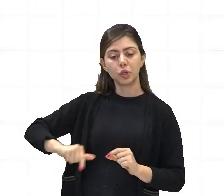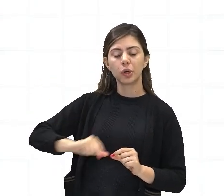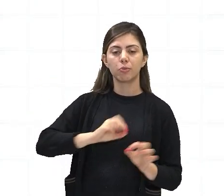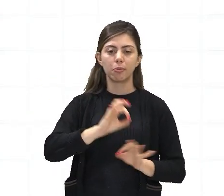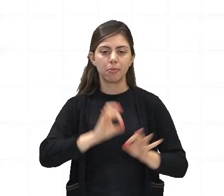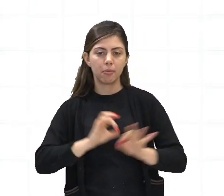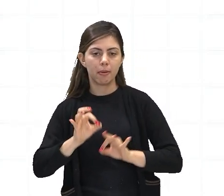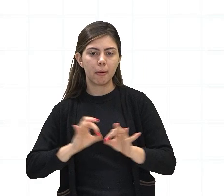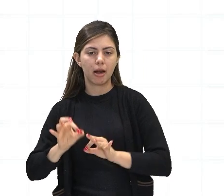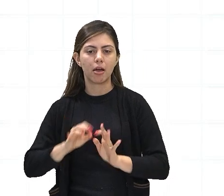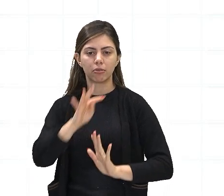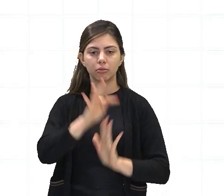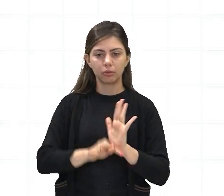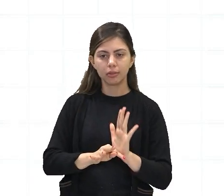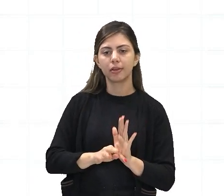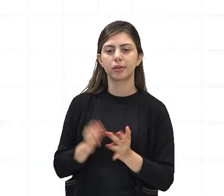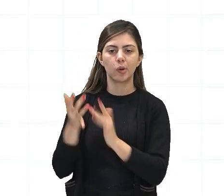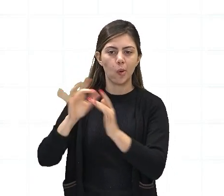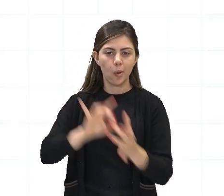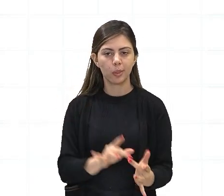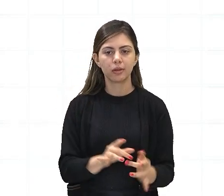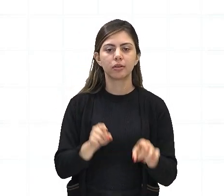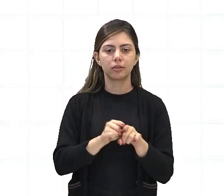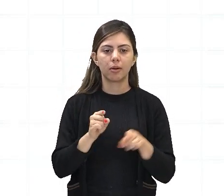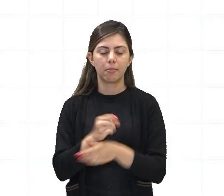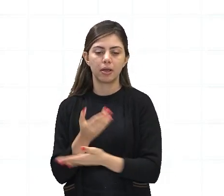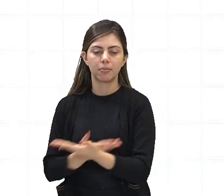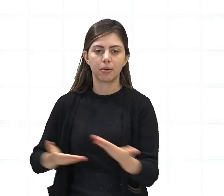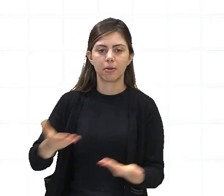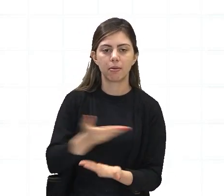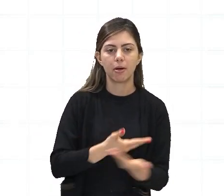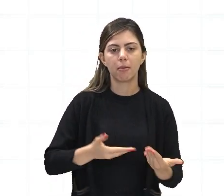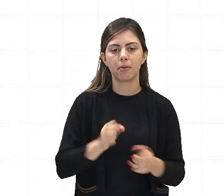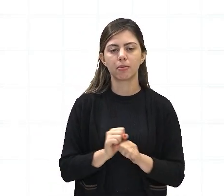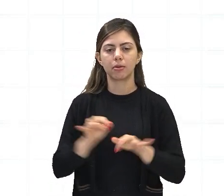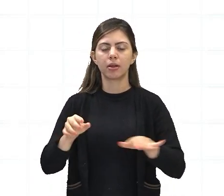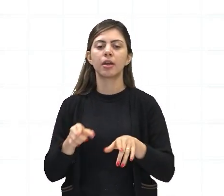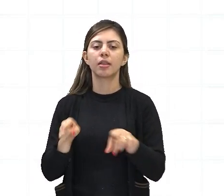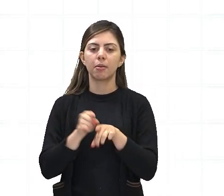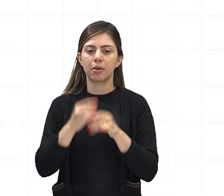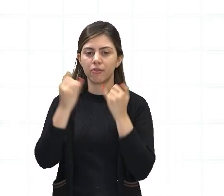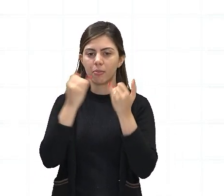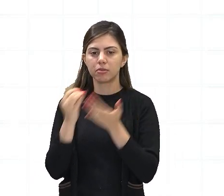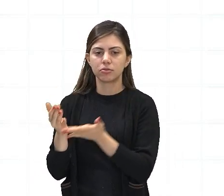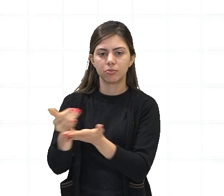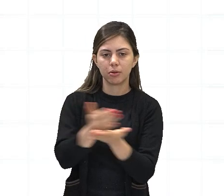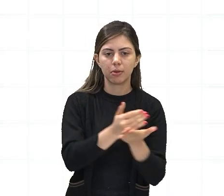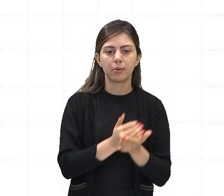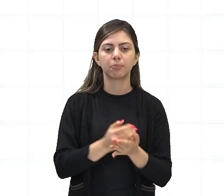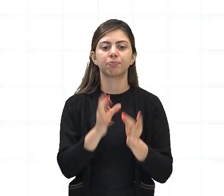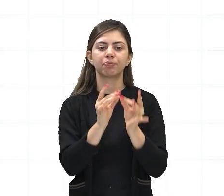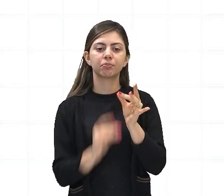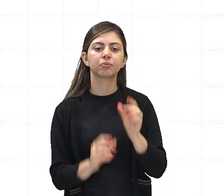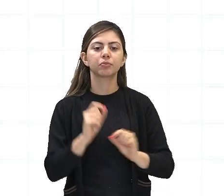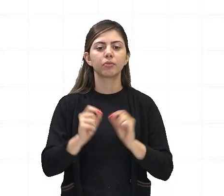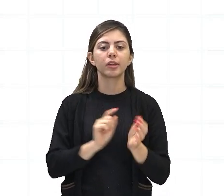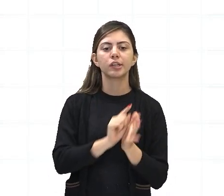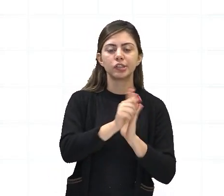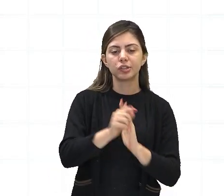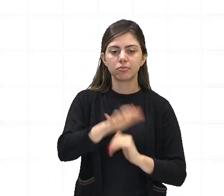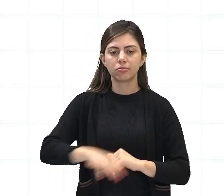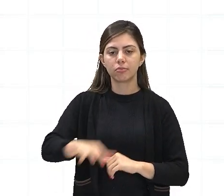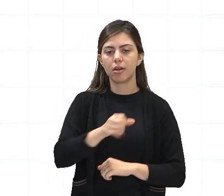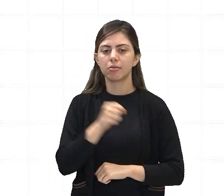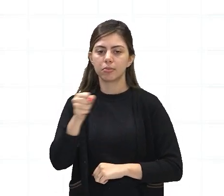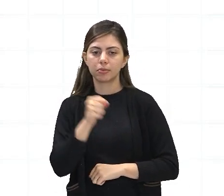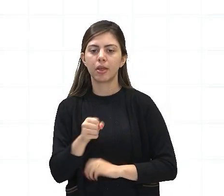do contexto de produção, circulação e recepção de textos. Detalhamento: gêneros de